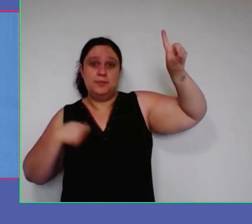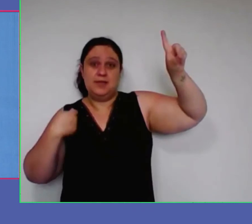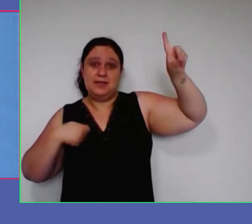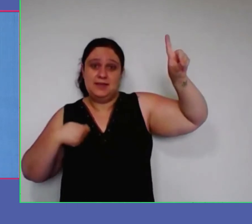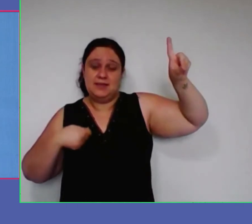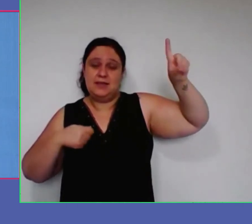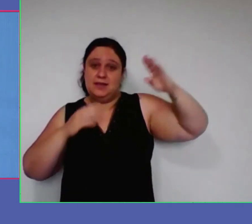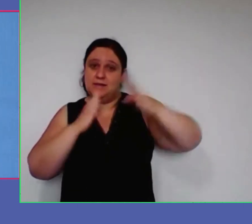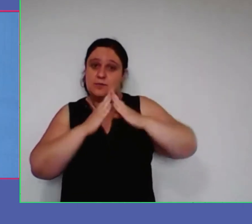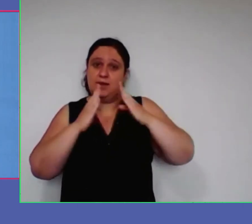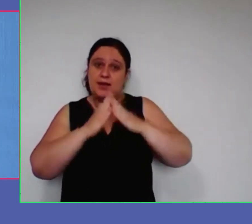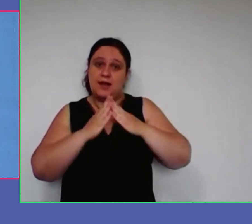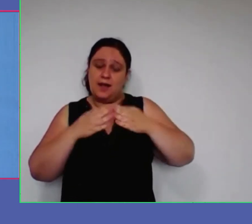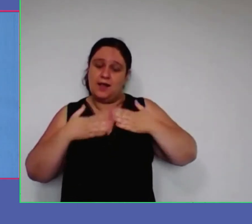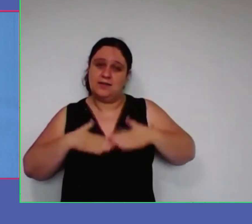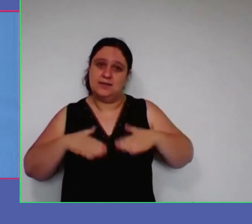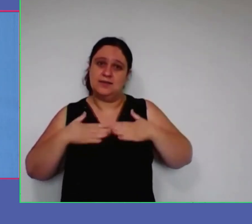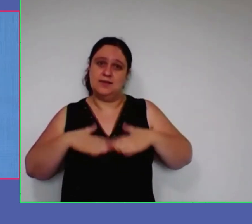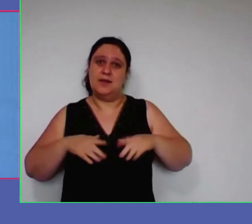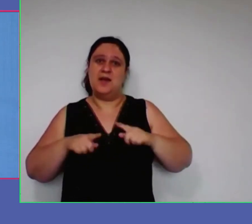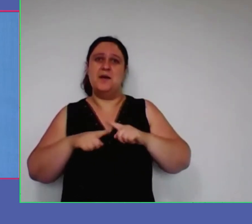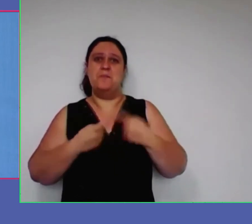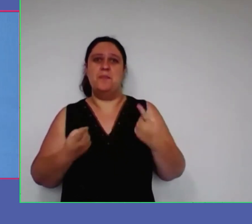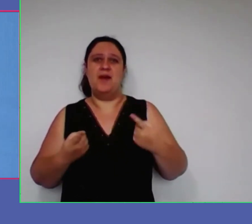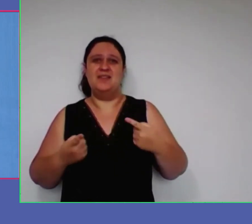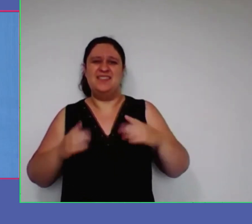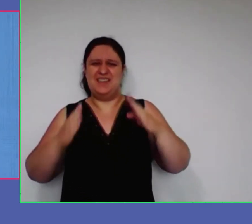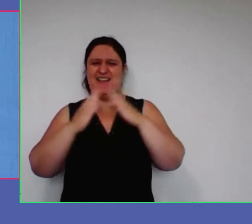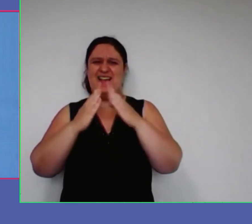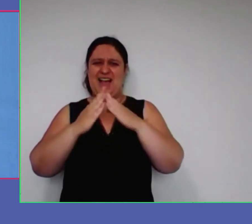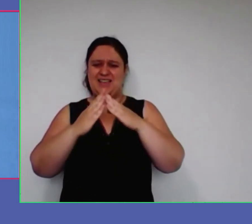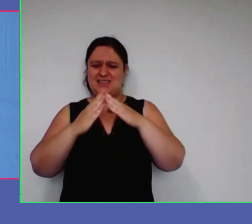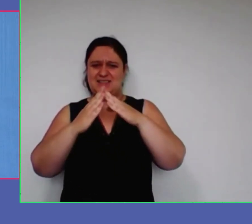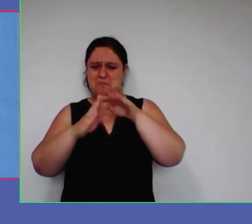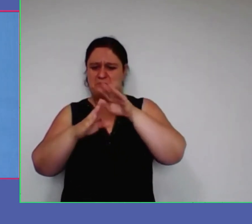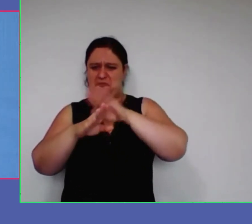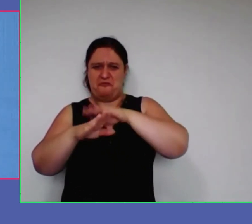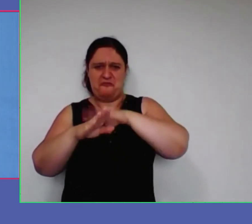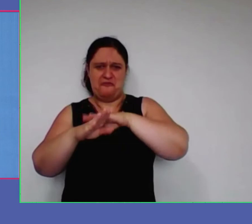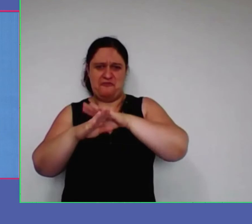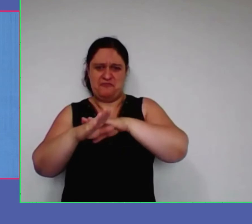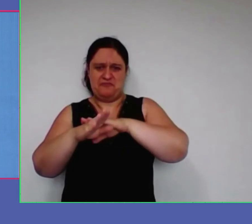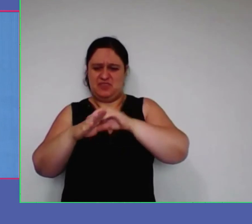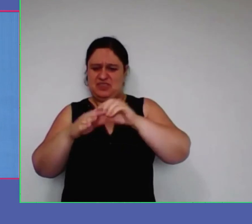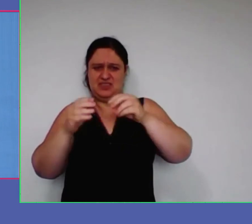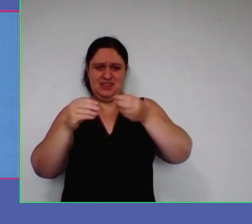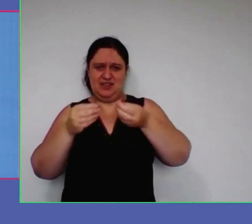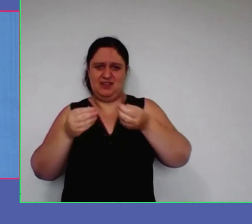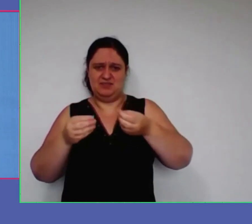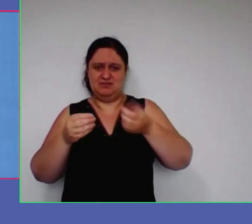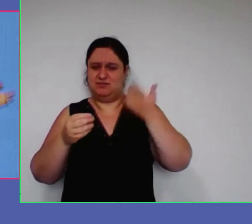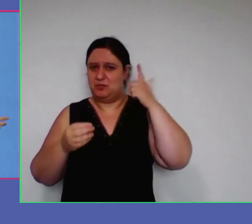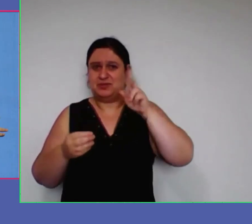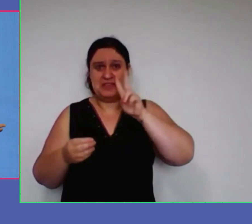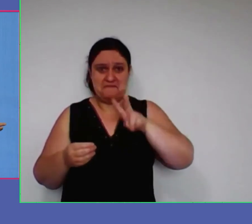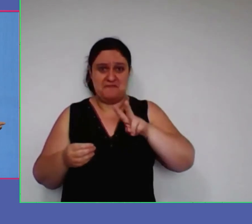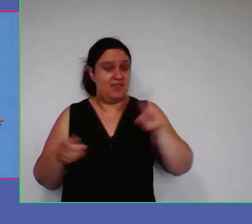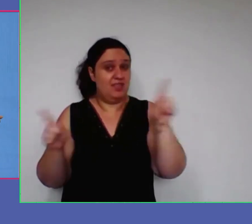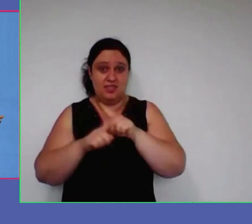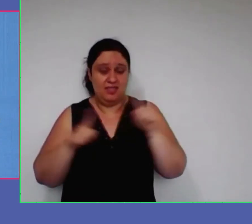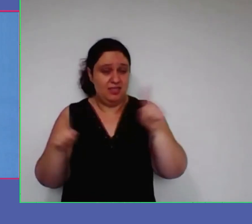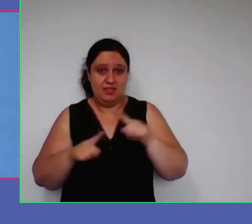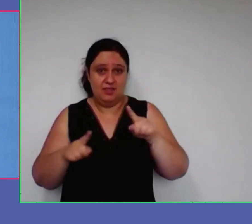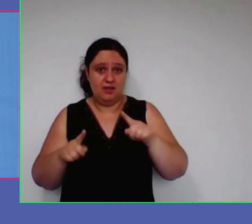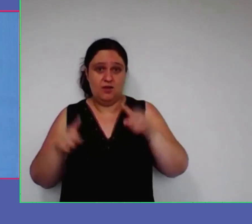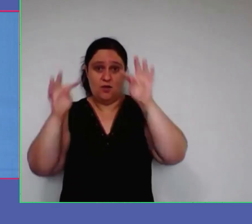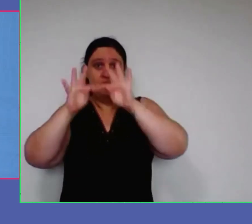Mas essa casa que ele precisa não é uma casa física, material. O templo do Antigo Testamento